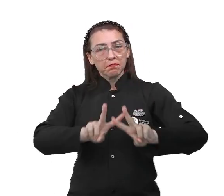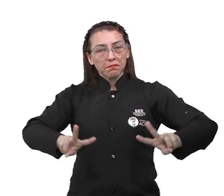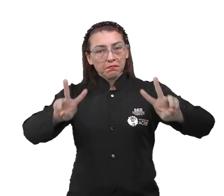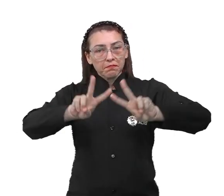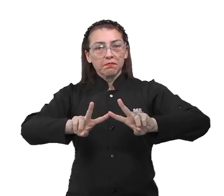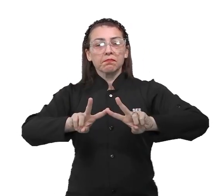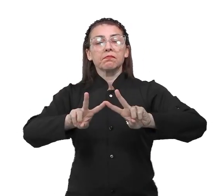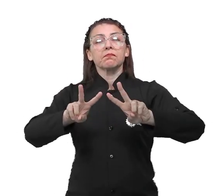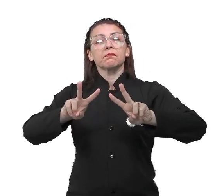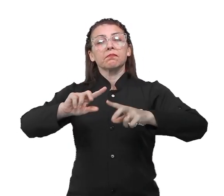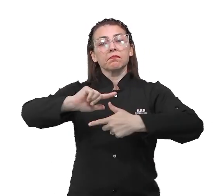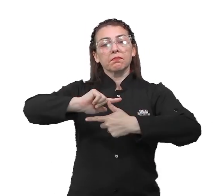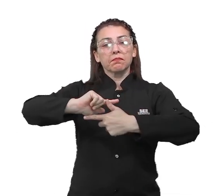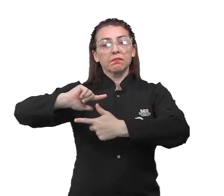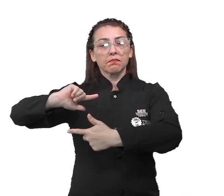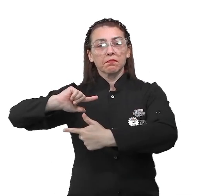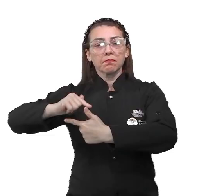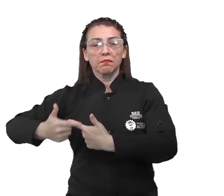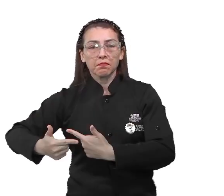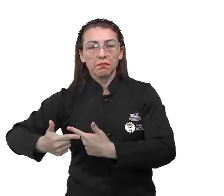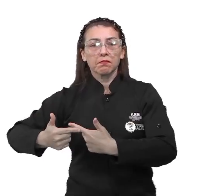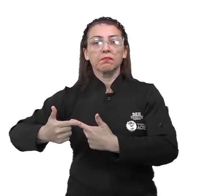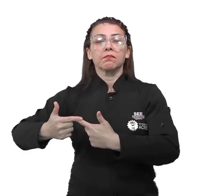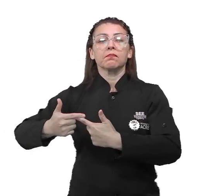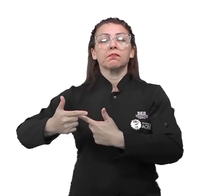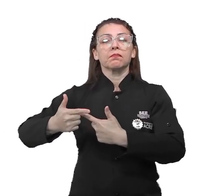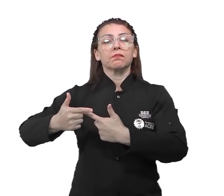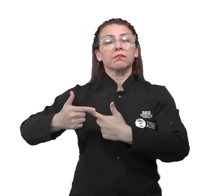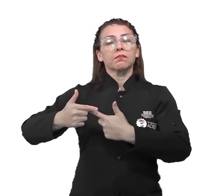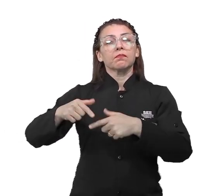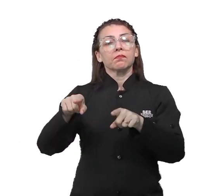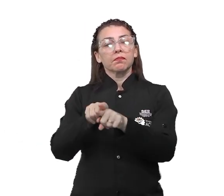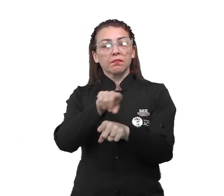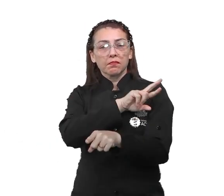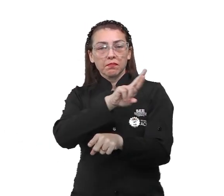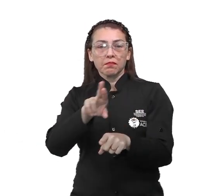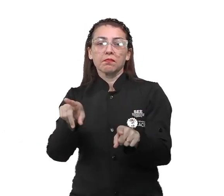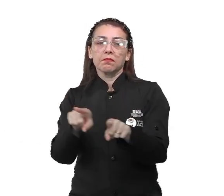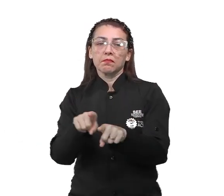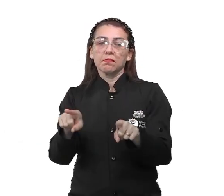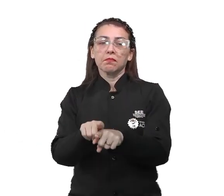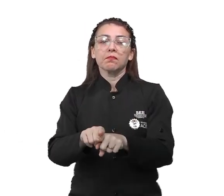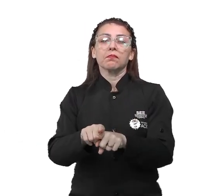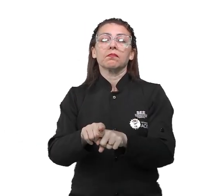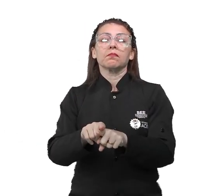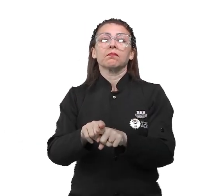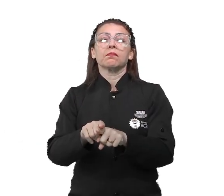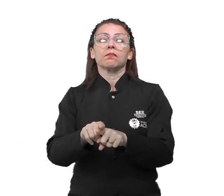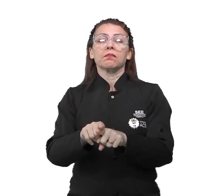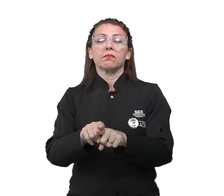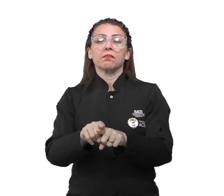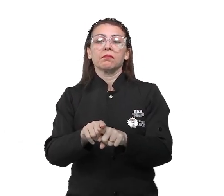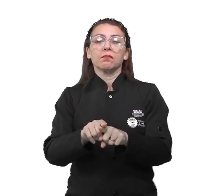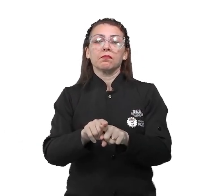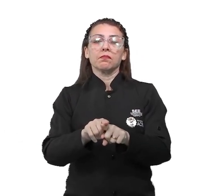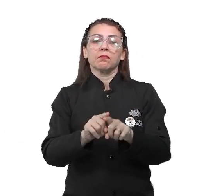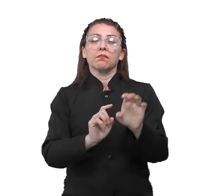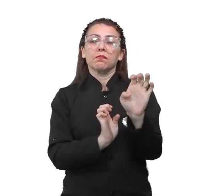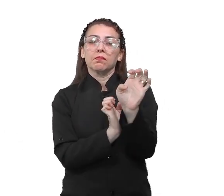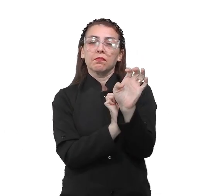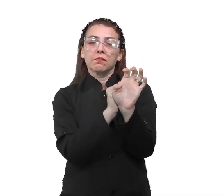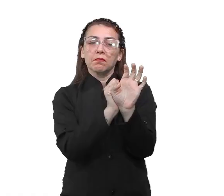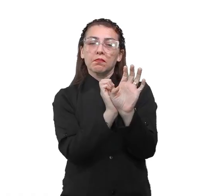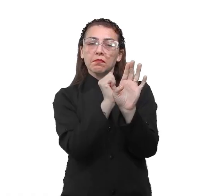visualizar. O poder tradicional, o poder carismático e o poder legal ou burocrático. Então,